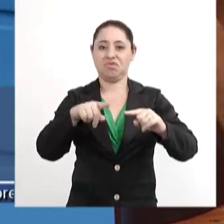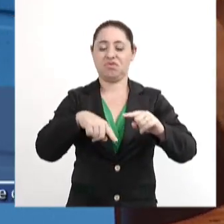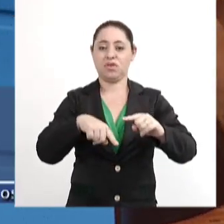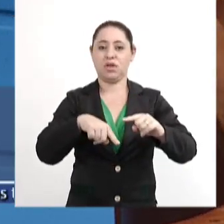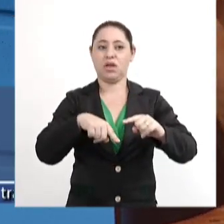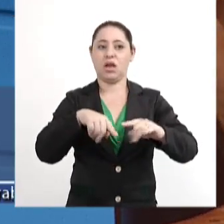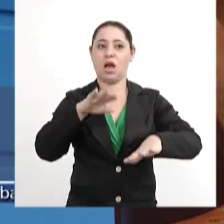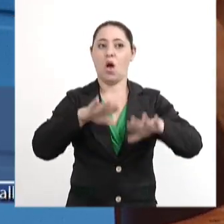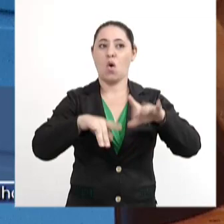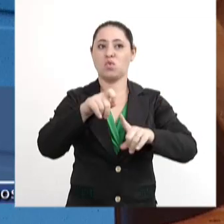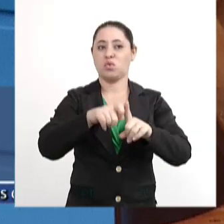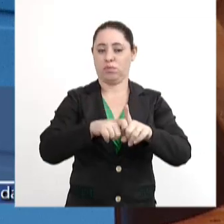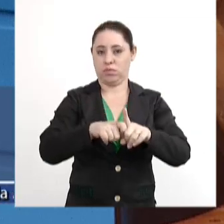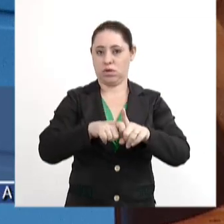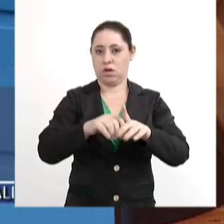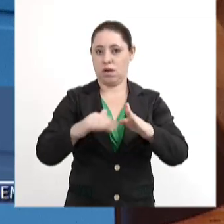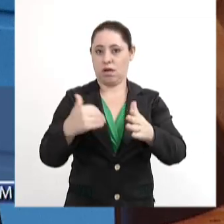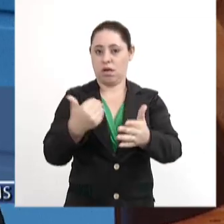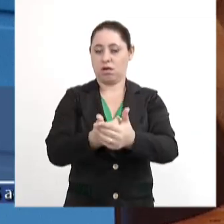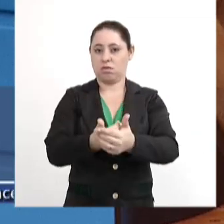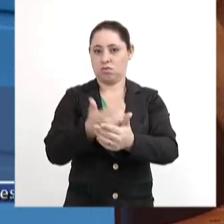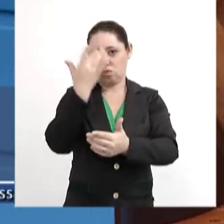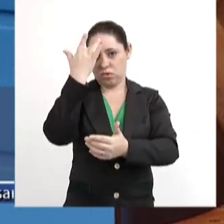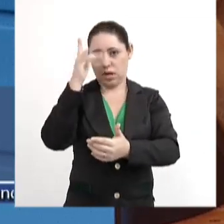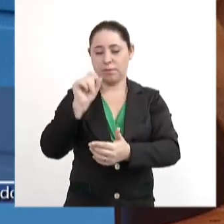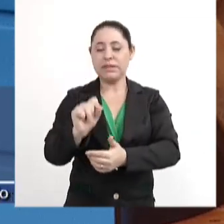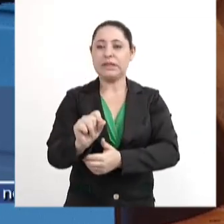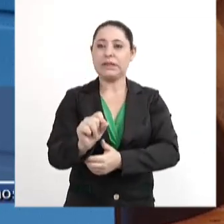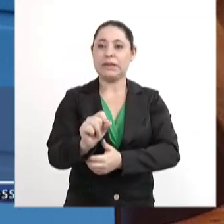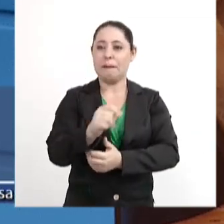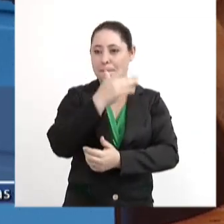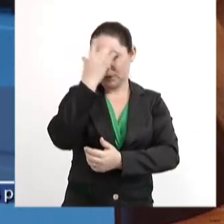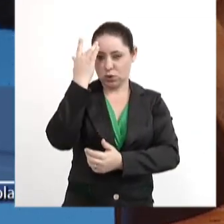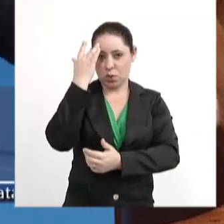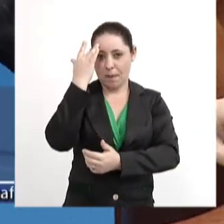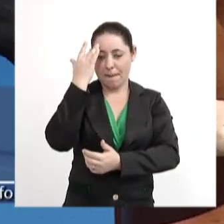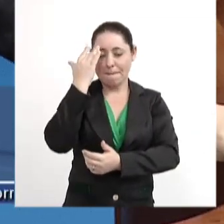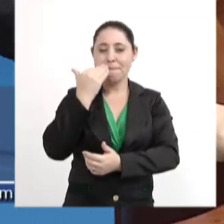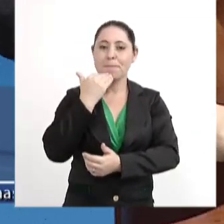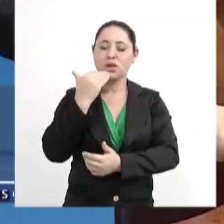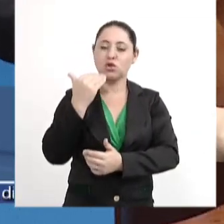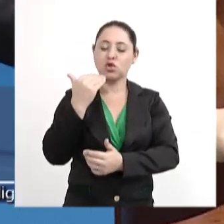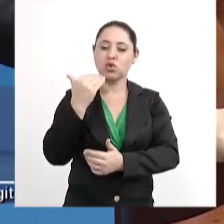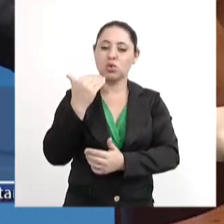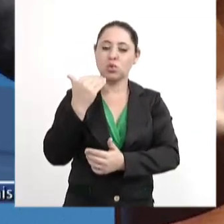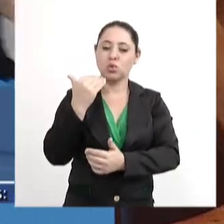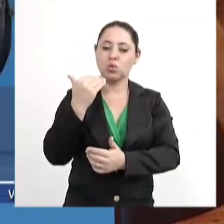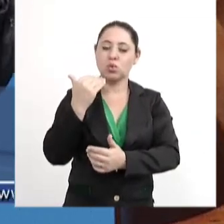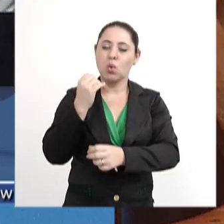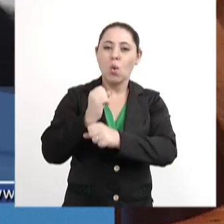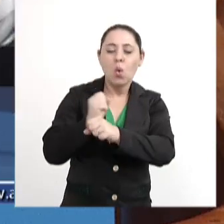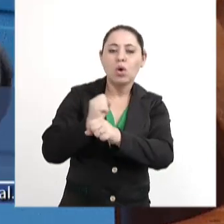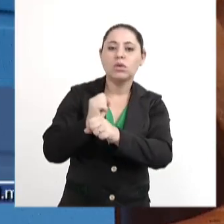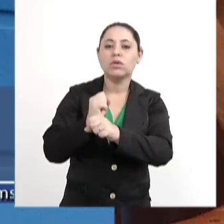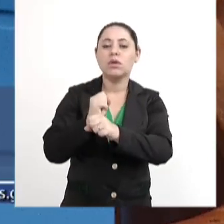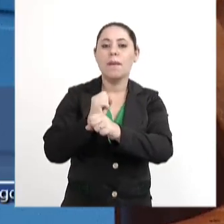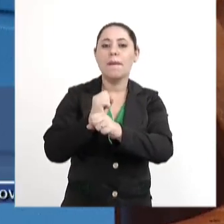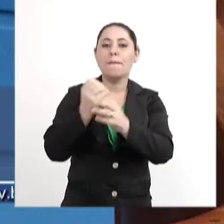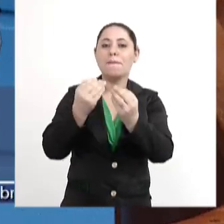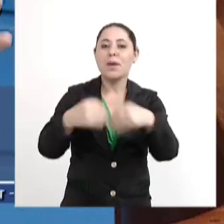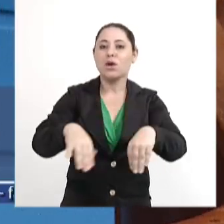em alguns meses, sabe-se lá se alguém pedir vista, anos, e isso possa prejudicar algum cidadão, vai dizer o